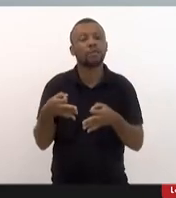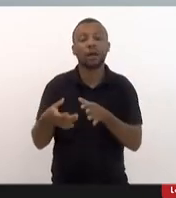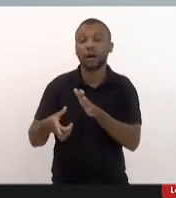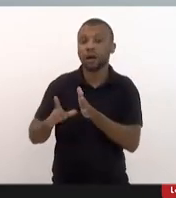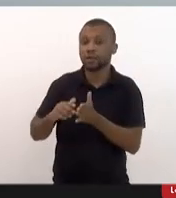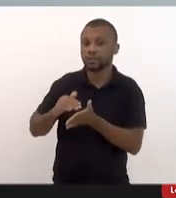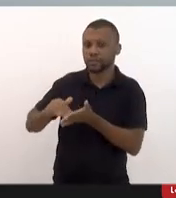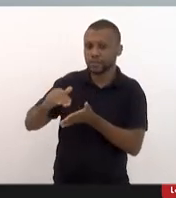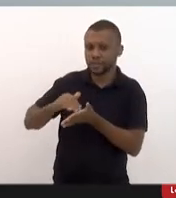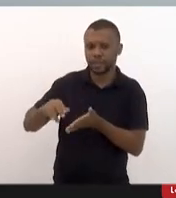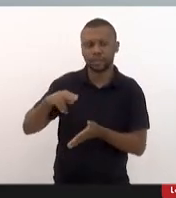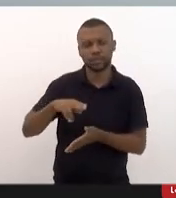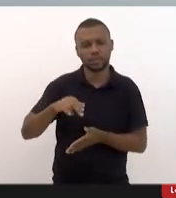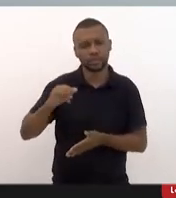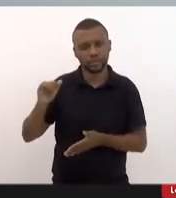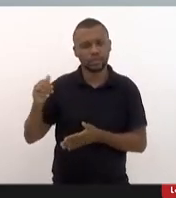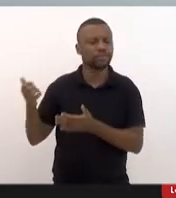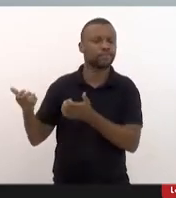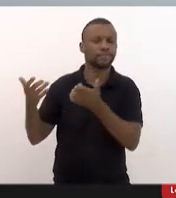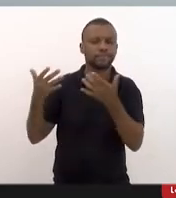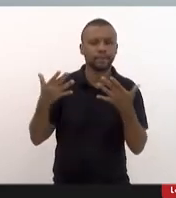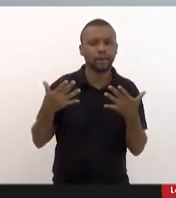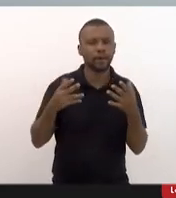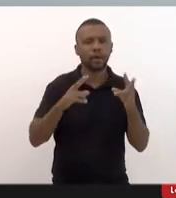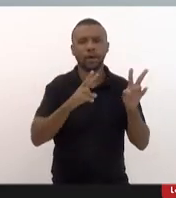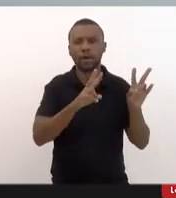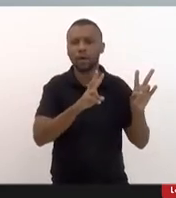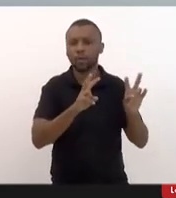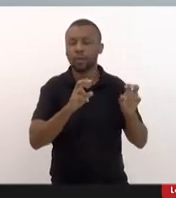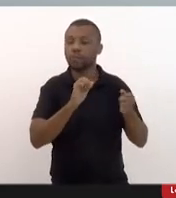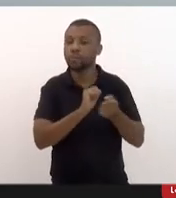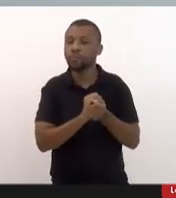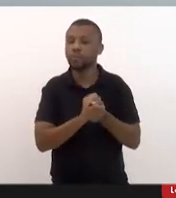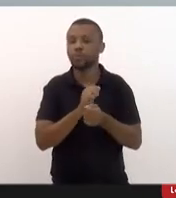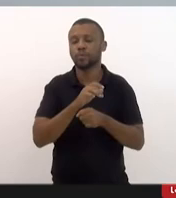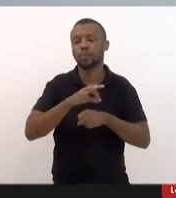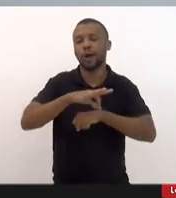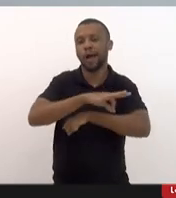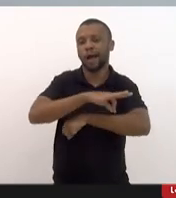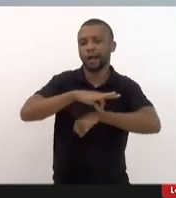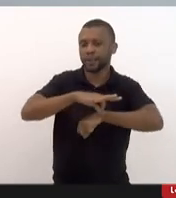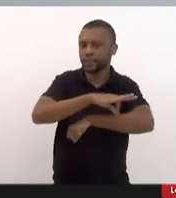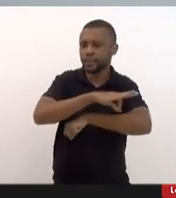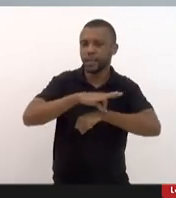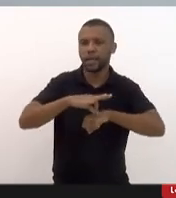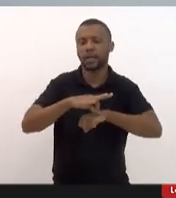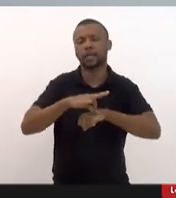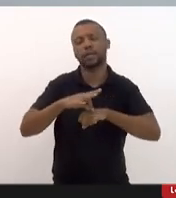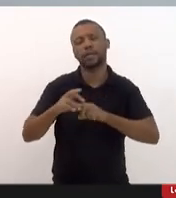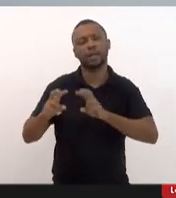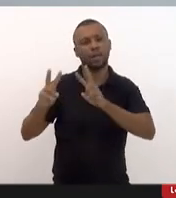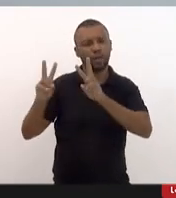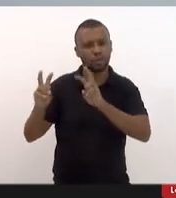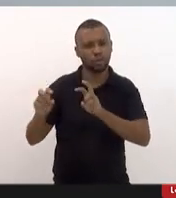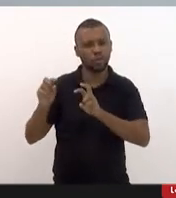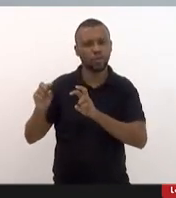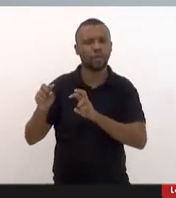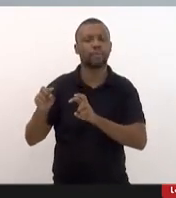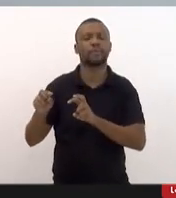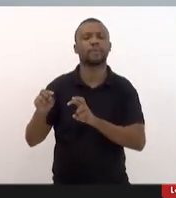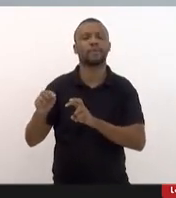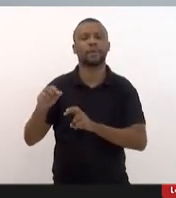secretário de Nova Iguaçu estar falando, estava comentando aqui com o arquiteto a respeito da paz realmente de domínio. Nós entendemos,